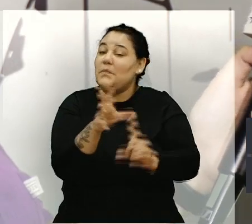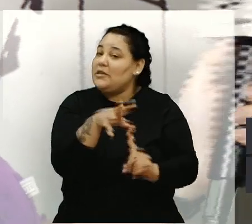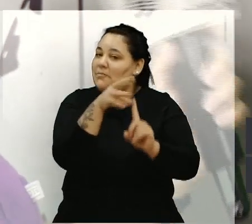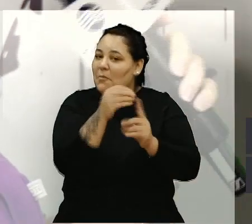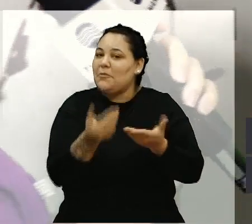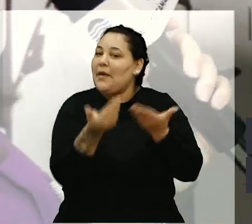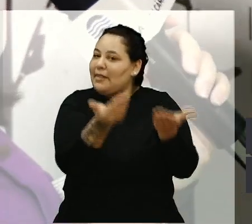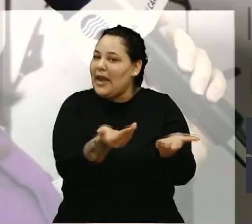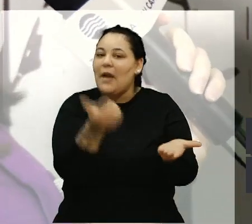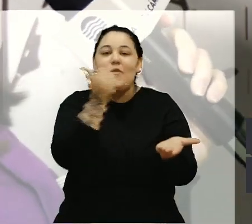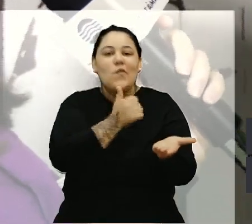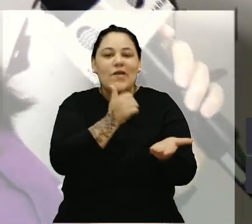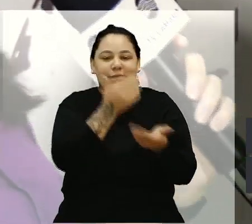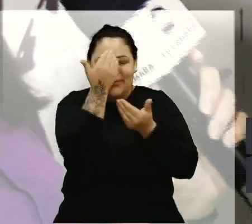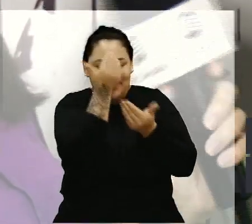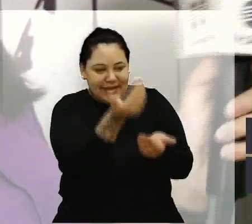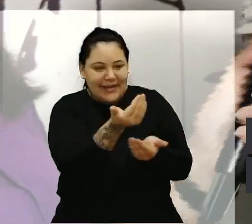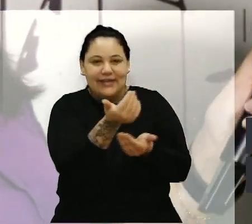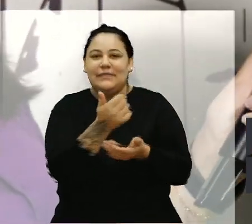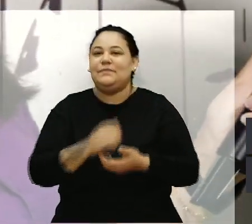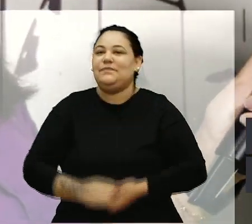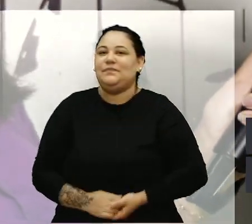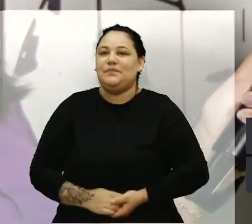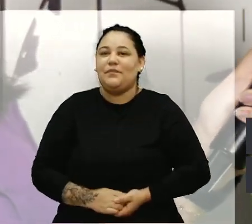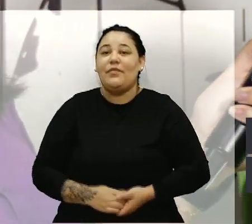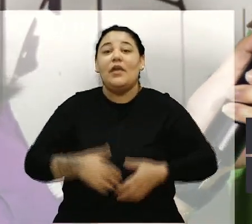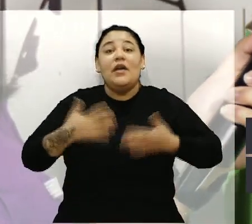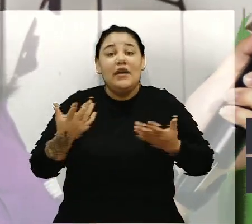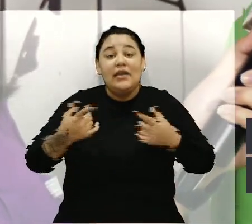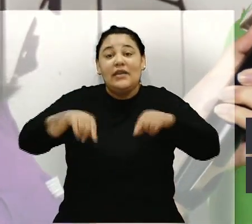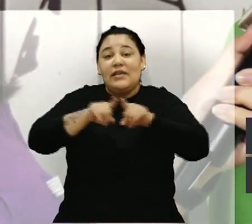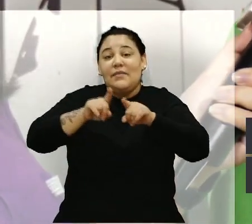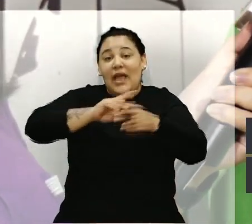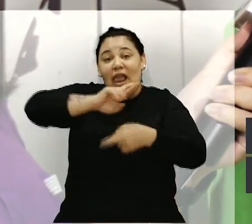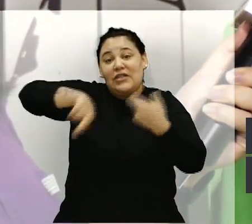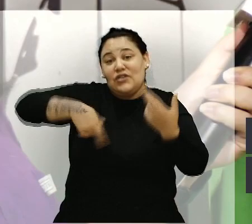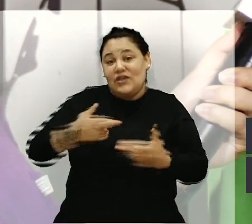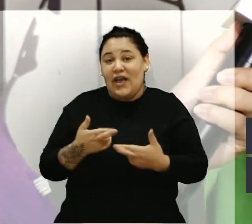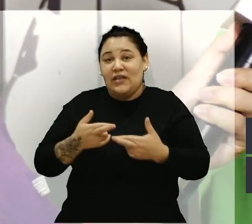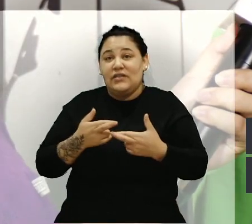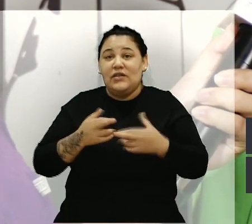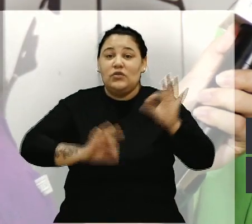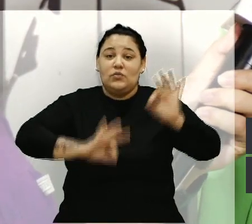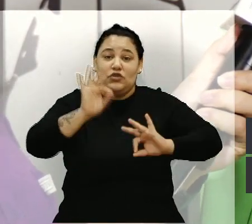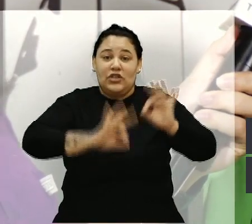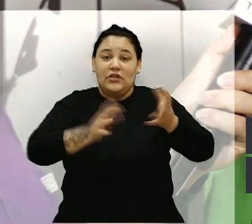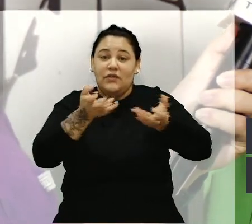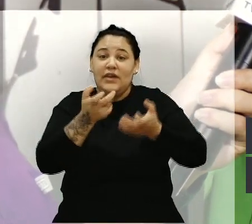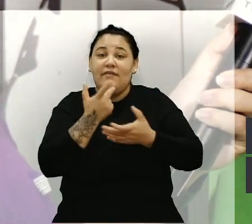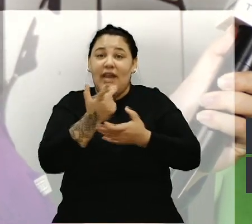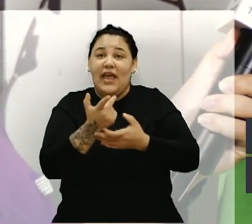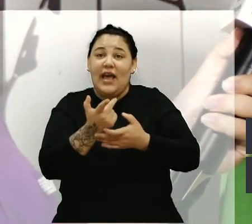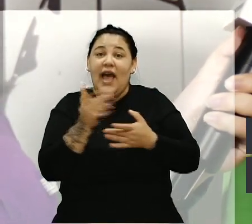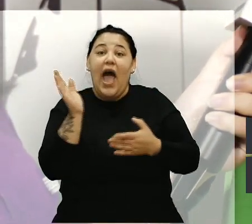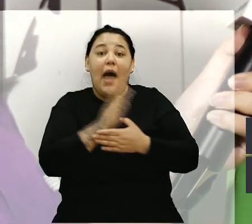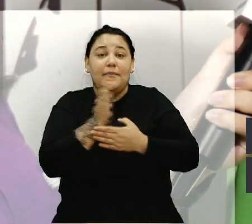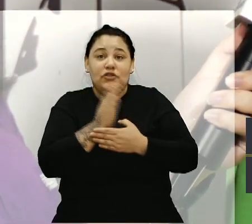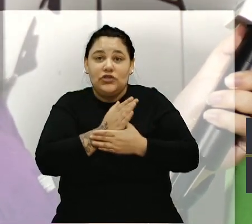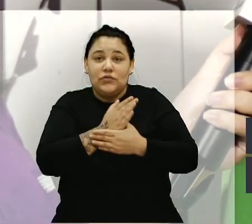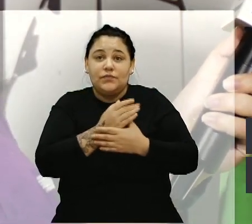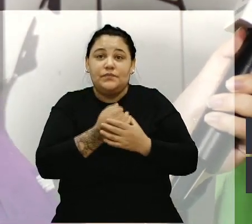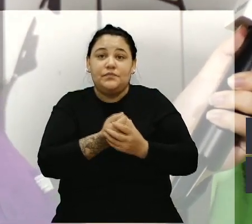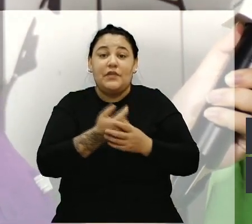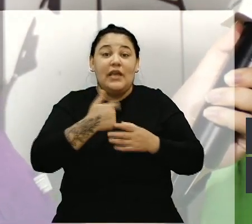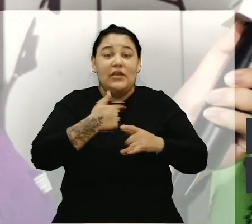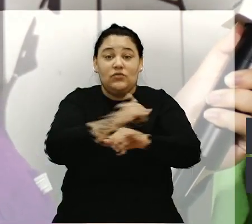mulheres. Muito obrigada, vereadora. E em relação aos outros projetos, que eu queria falar também rapidinho, eu